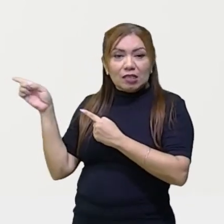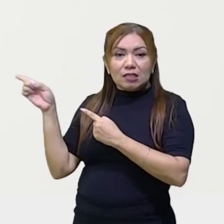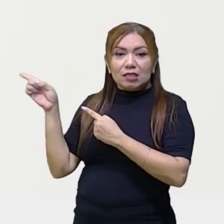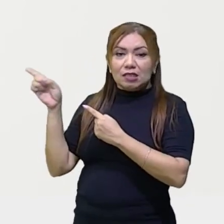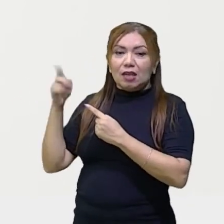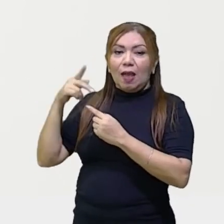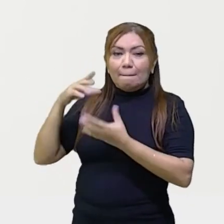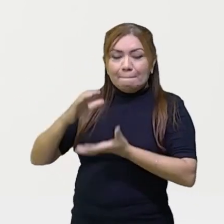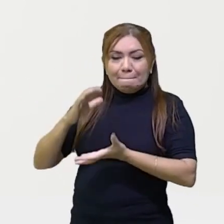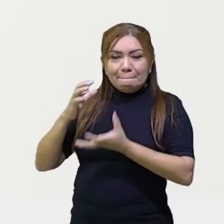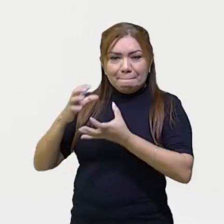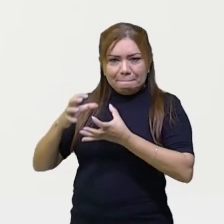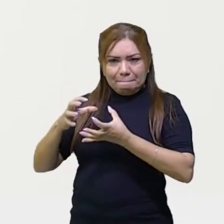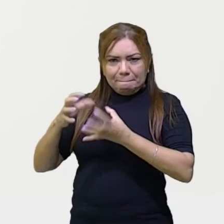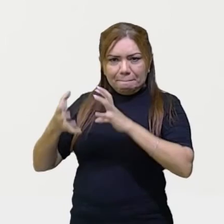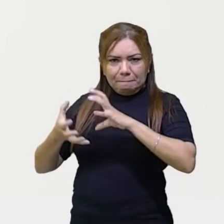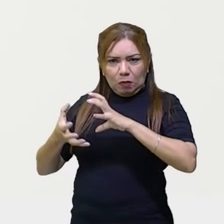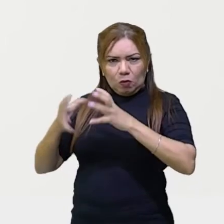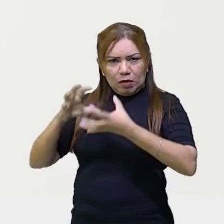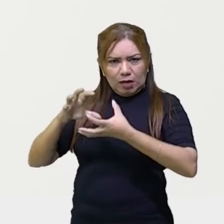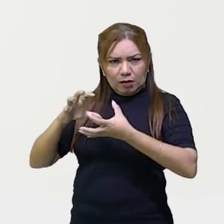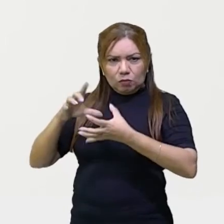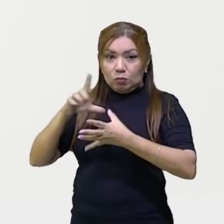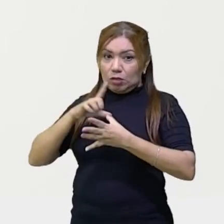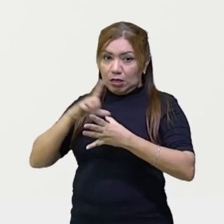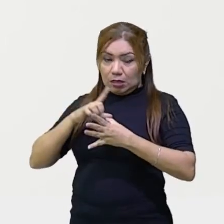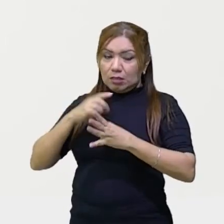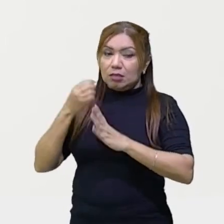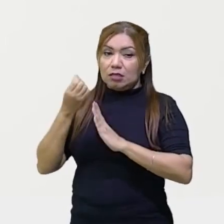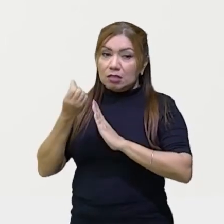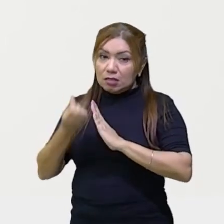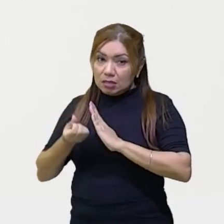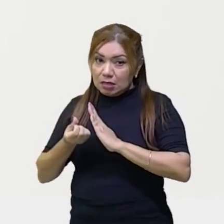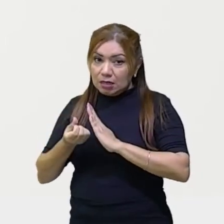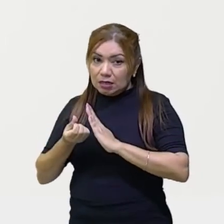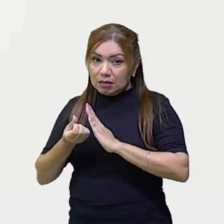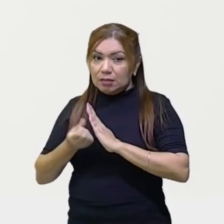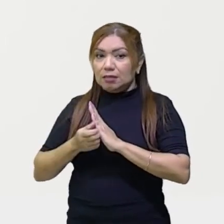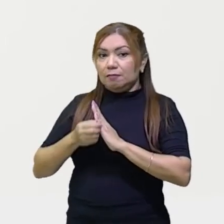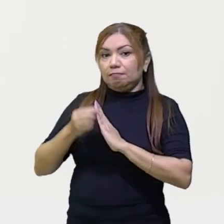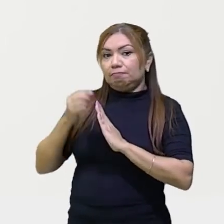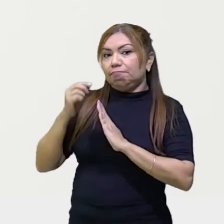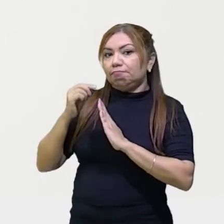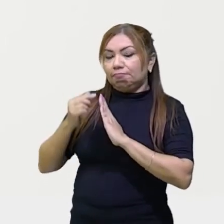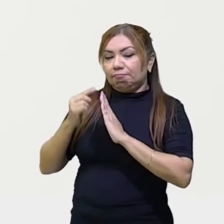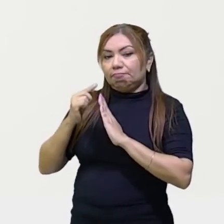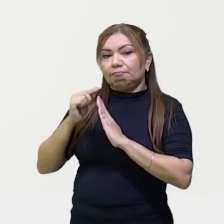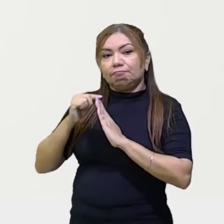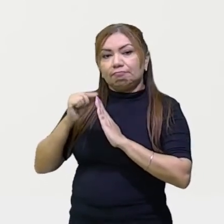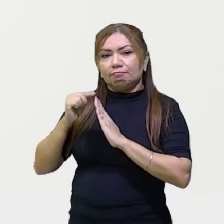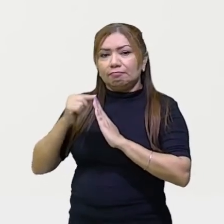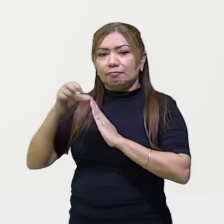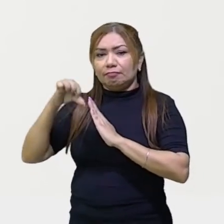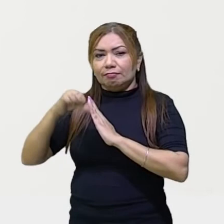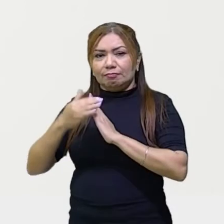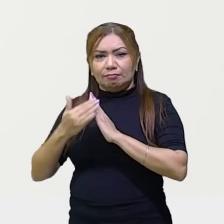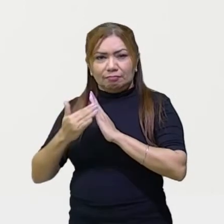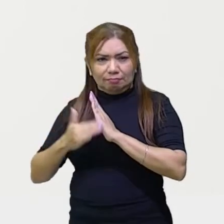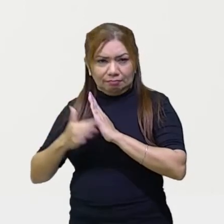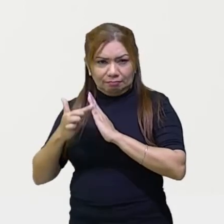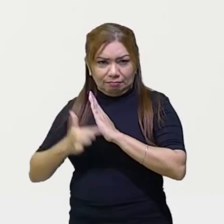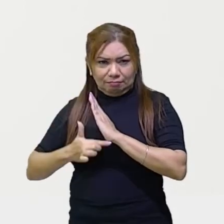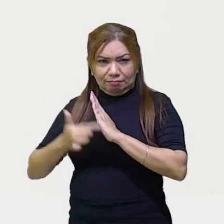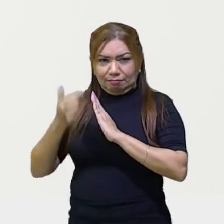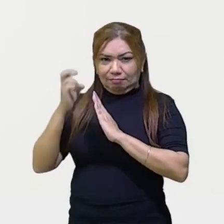6 vértices 9 arestas e cinco Faces De qual Prisma estou